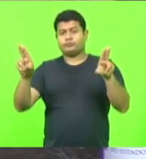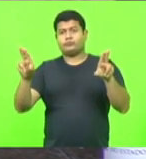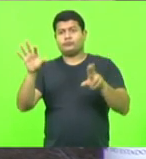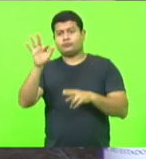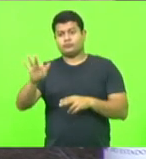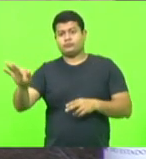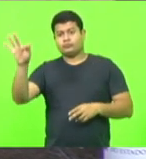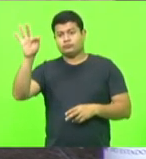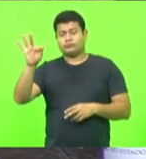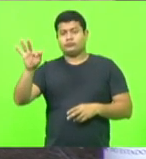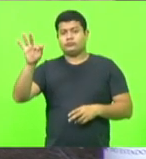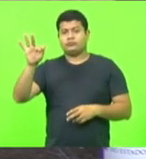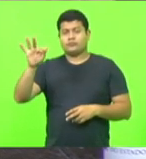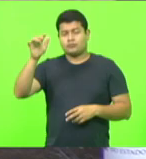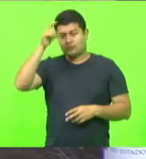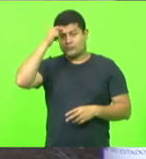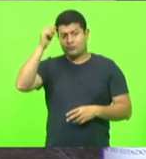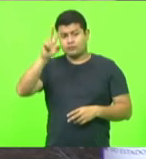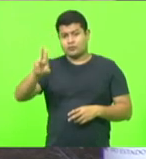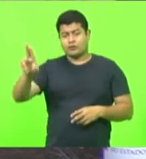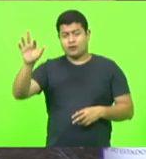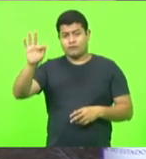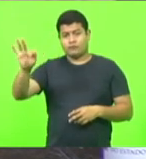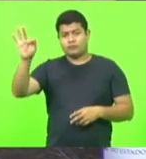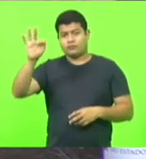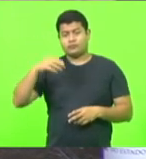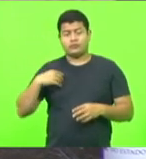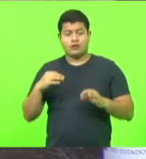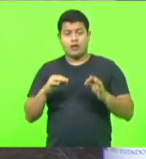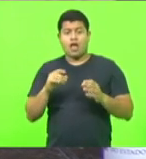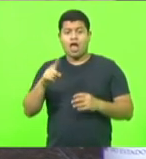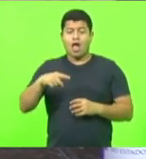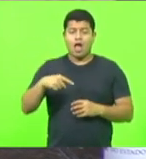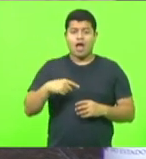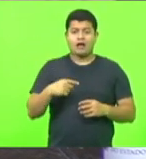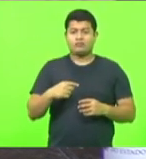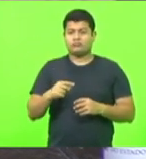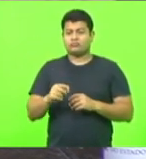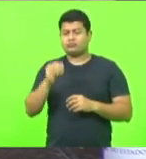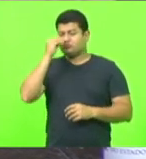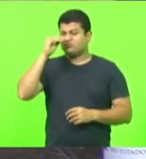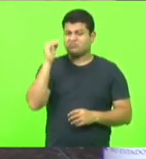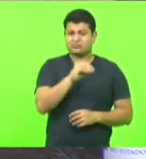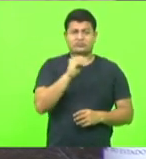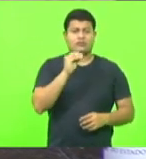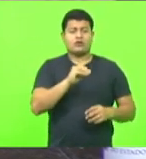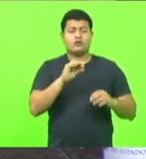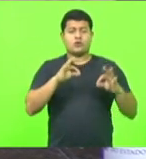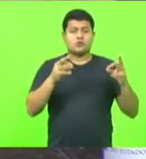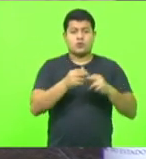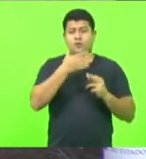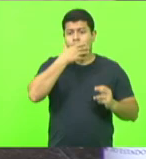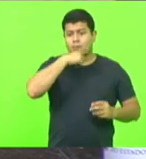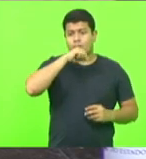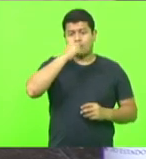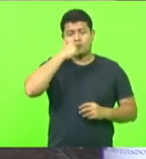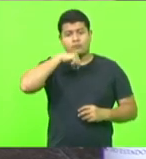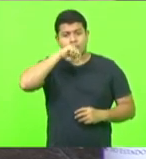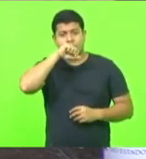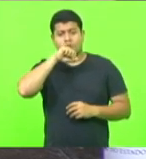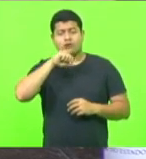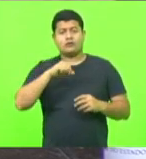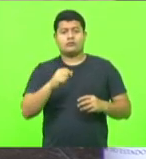é um descaso com todo mundo que paga imposto no Brasil. É um descaso com todos os pais, todos os alunos